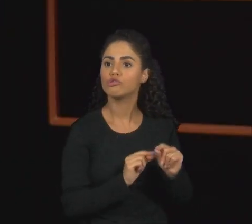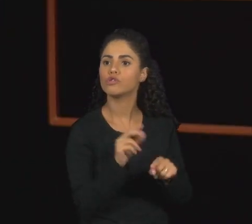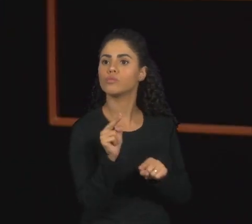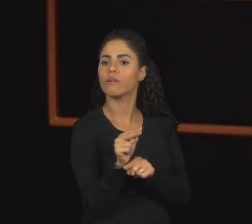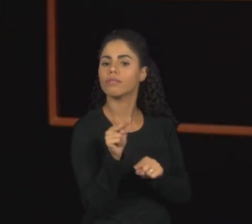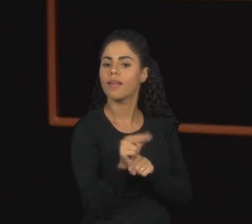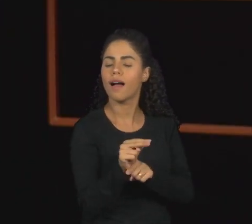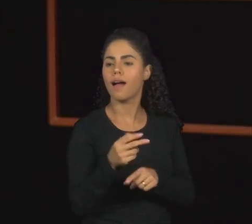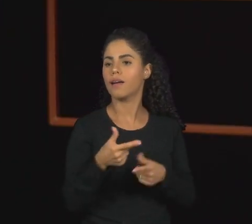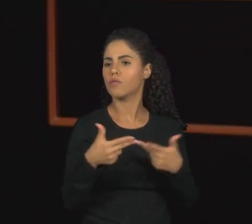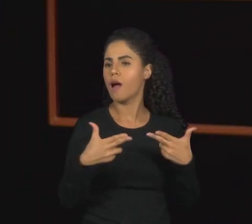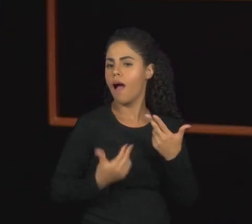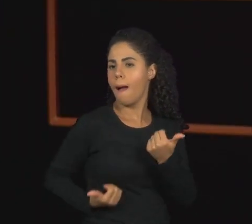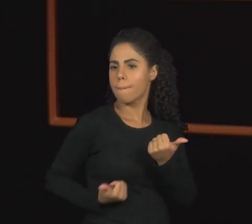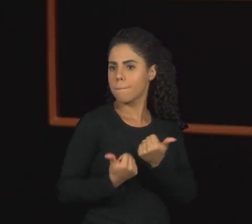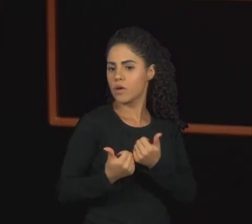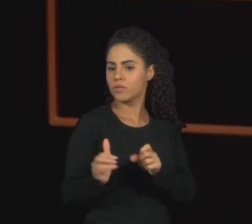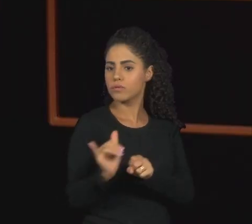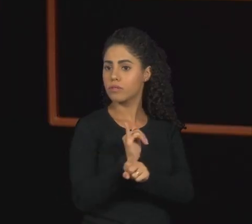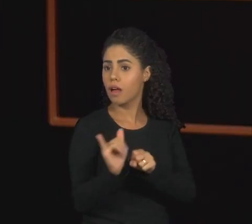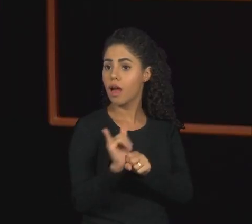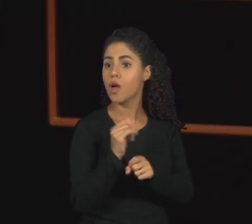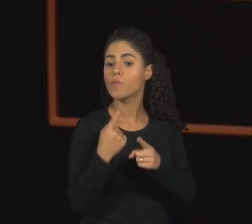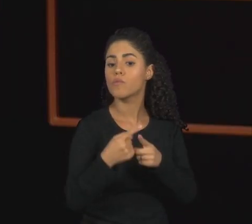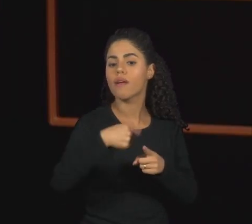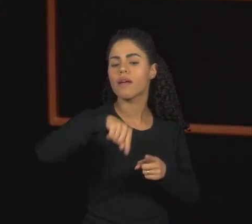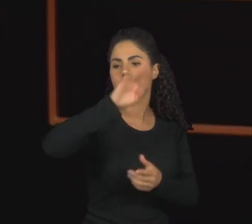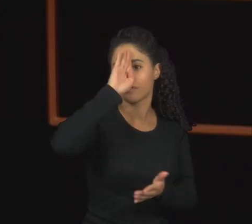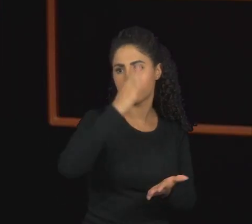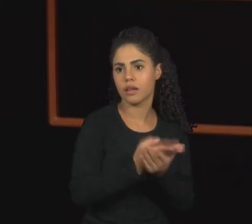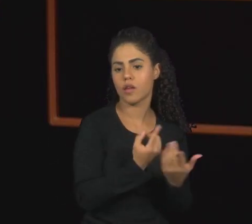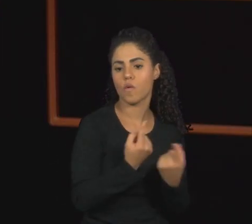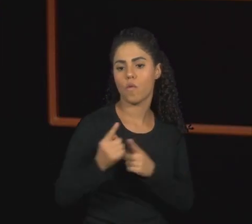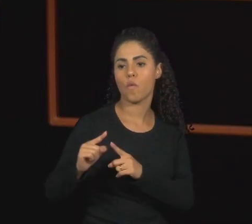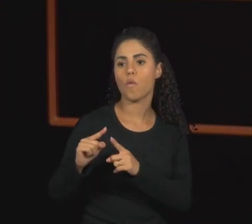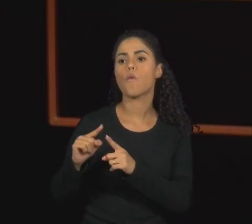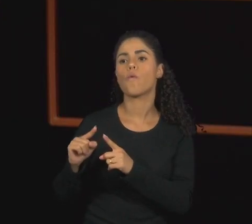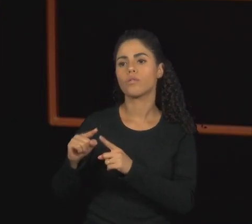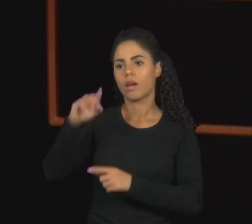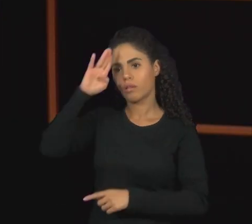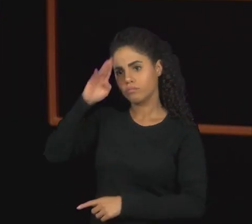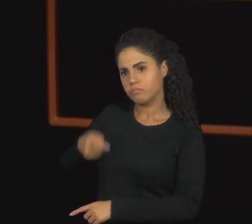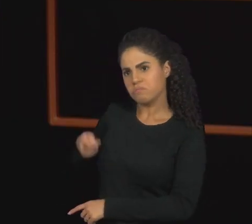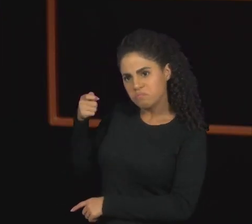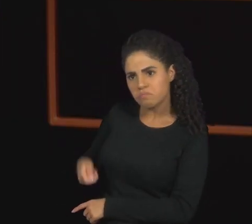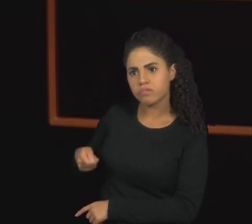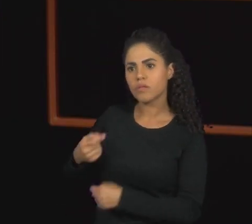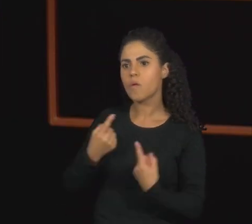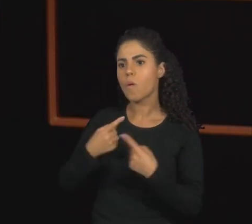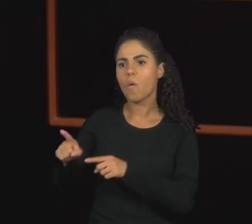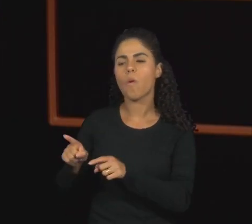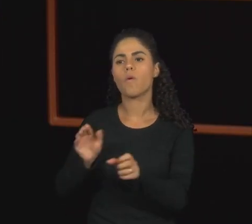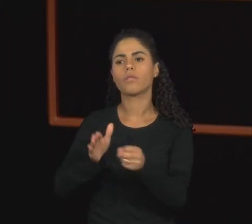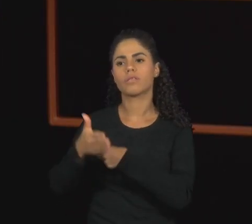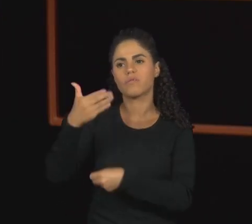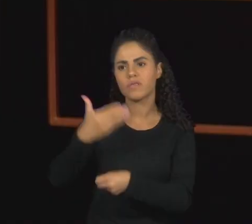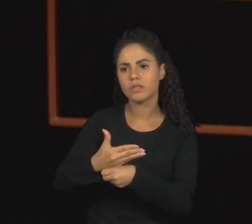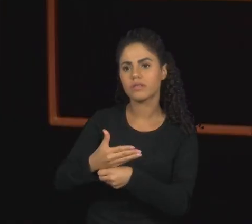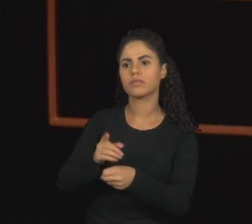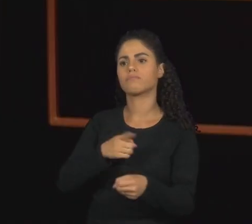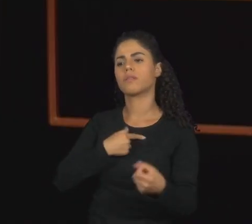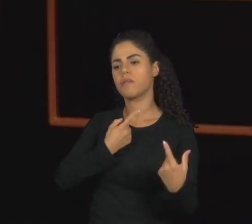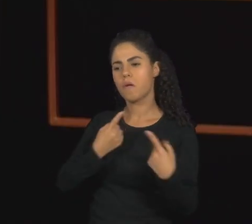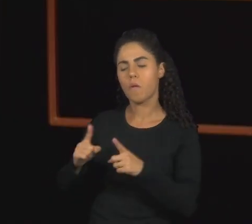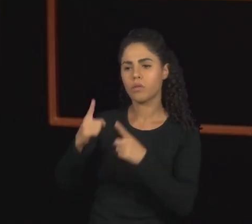Fazendo um apoio estratégico, porque acreditavam na luta contra a ditadura, contra o fascismo, contra